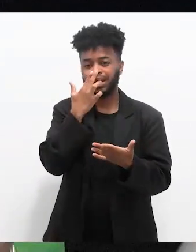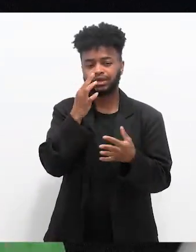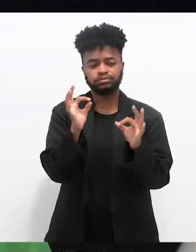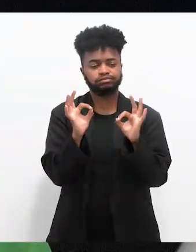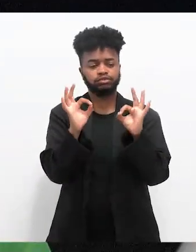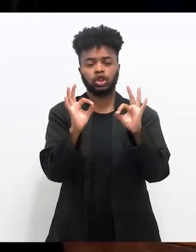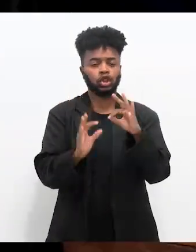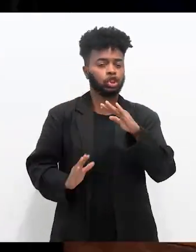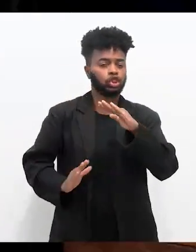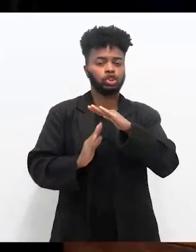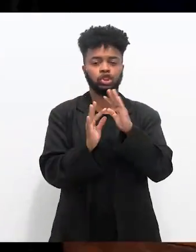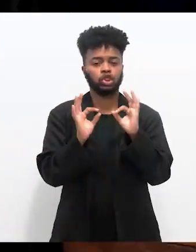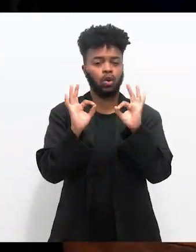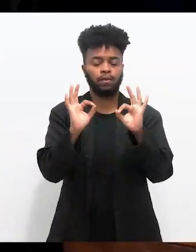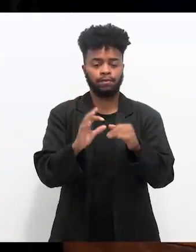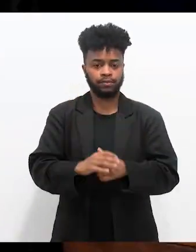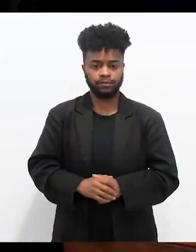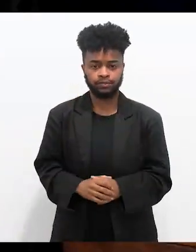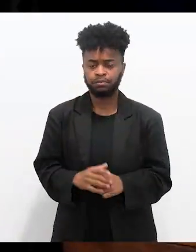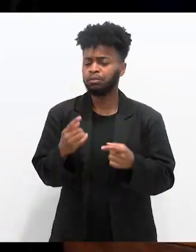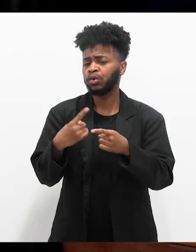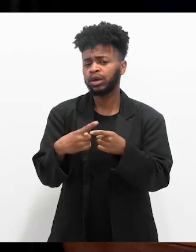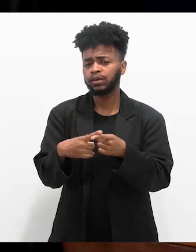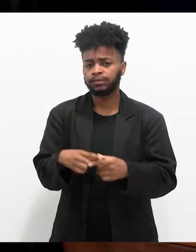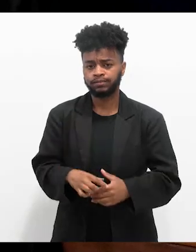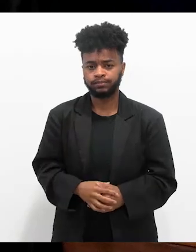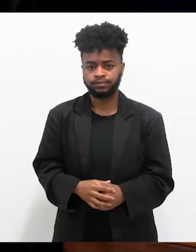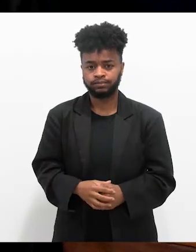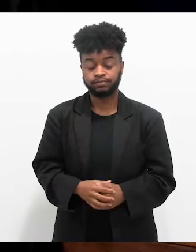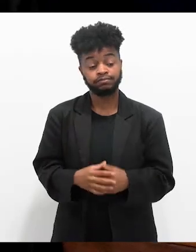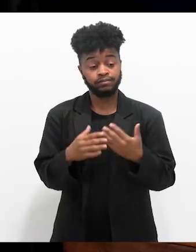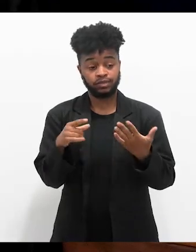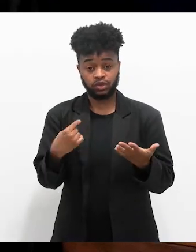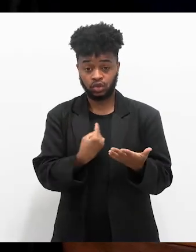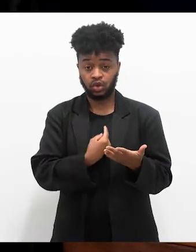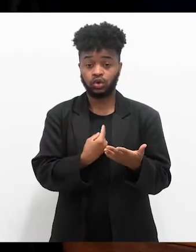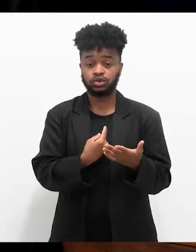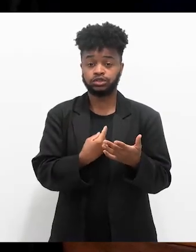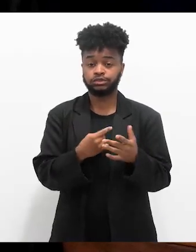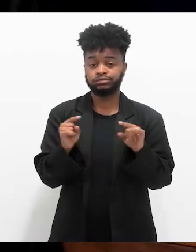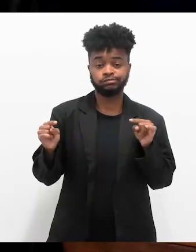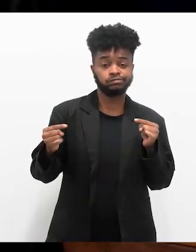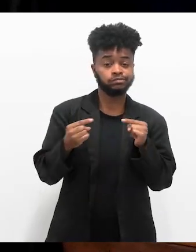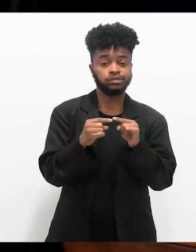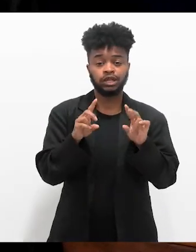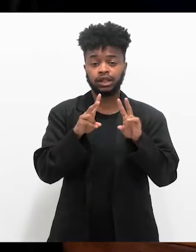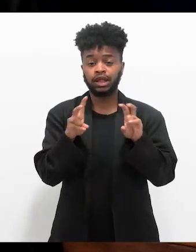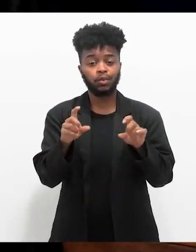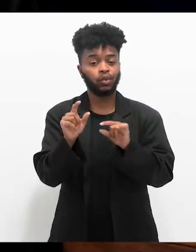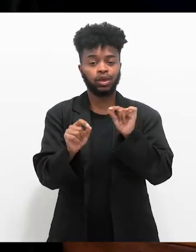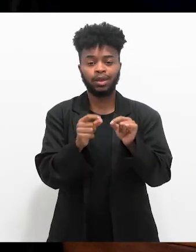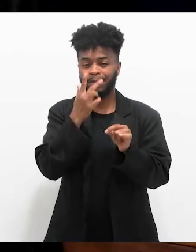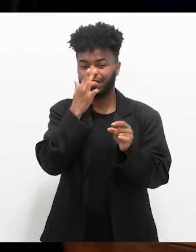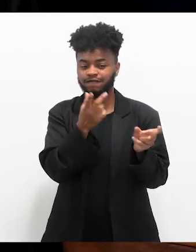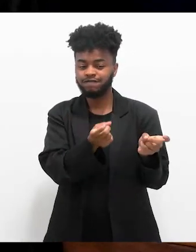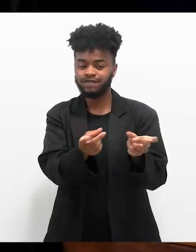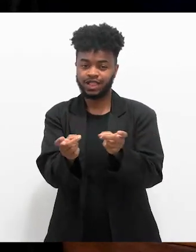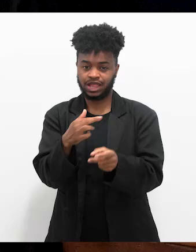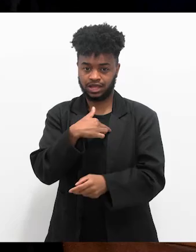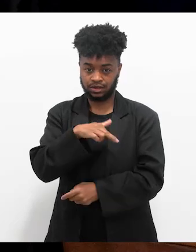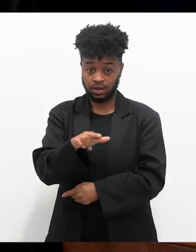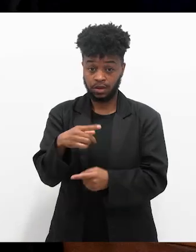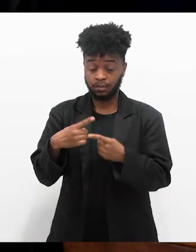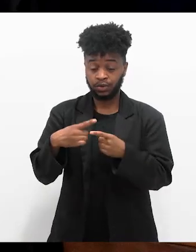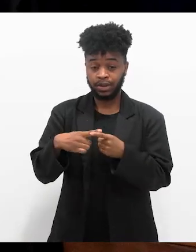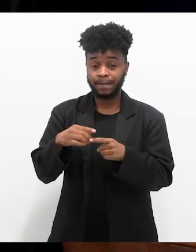quê? Aqui a gente entra muito na comercialização da religião, né? E ficou muito mais importante o poder